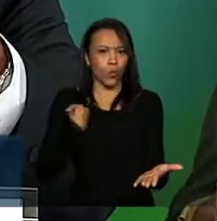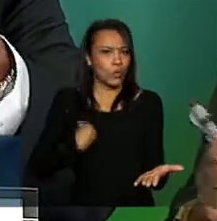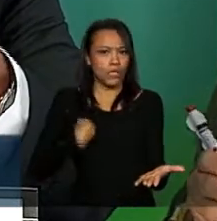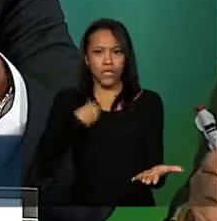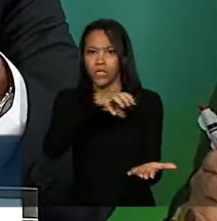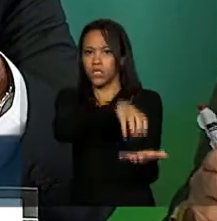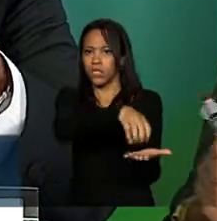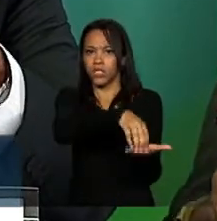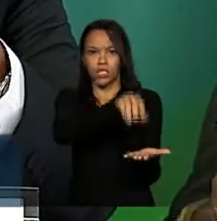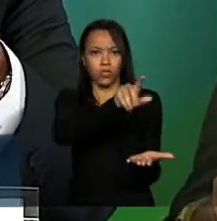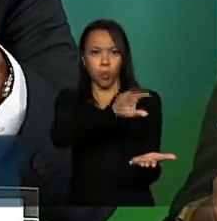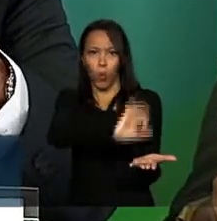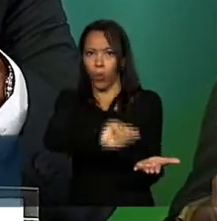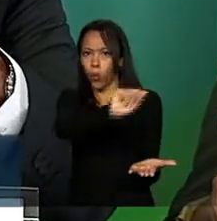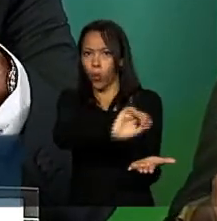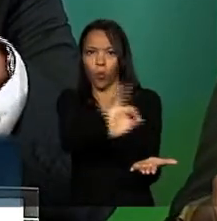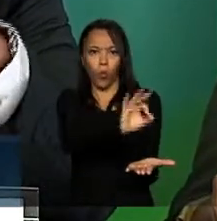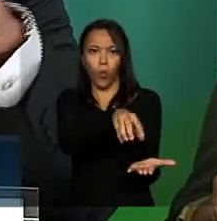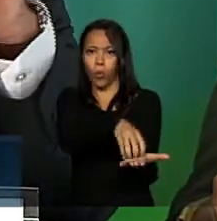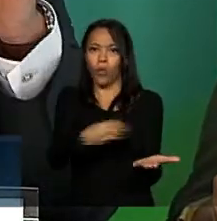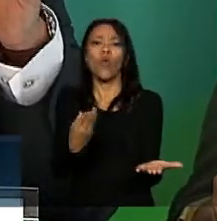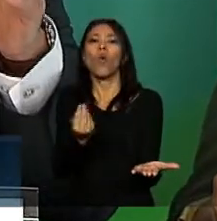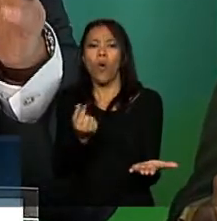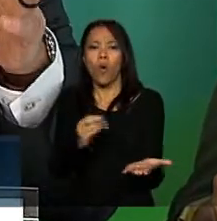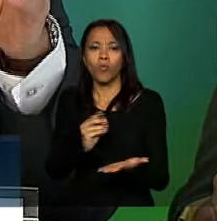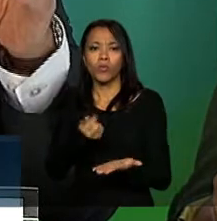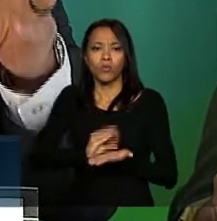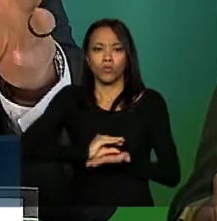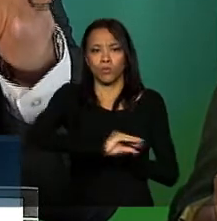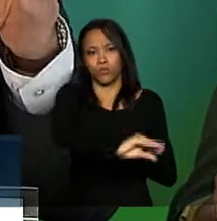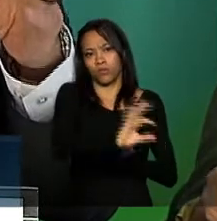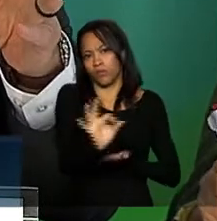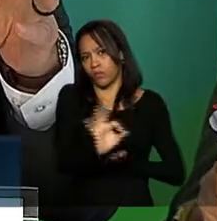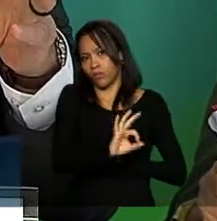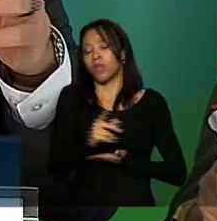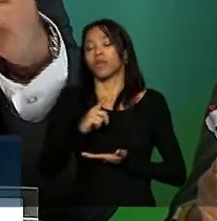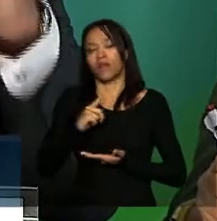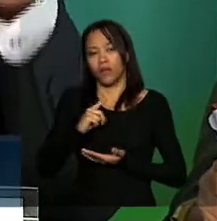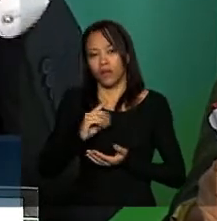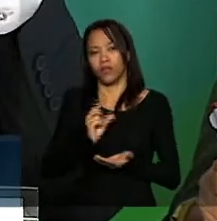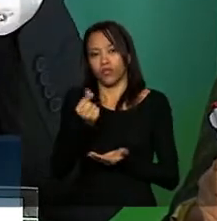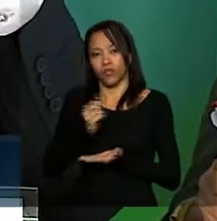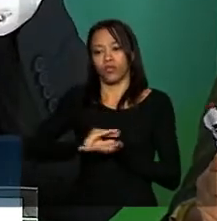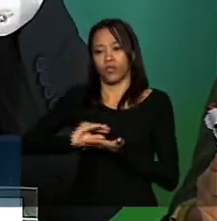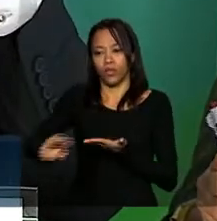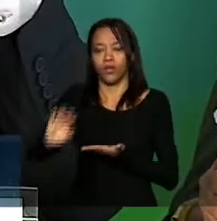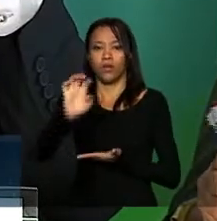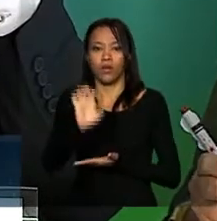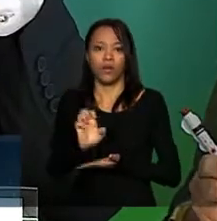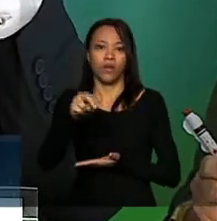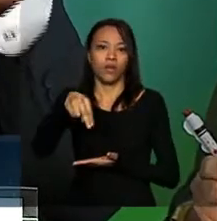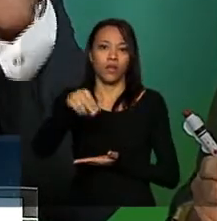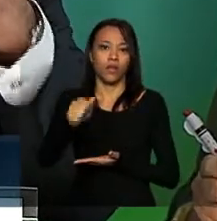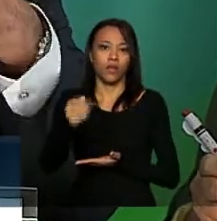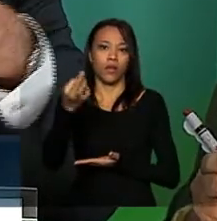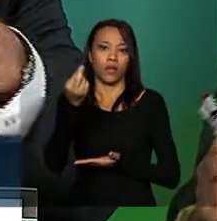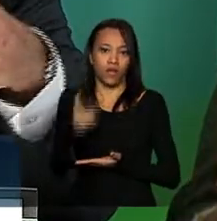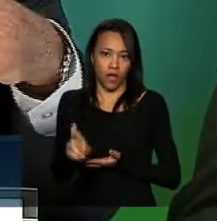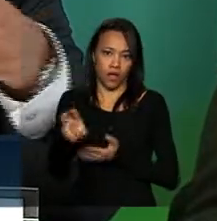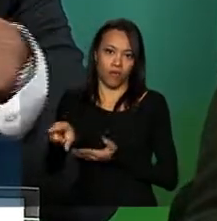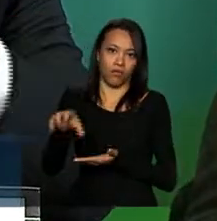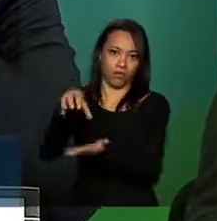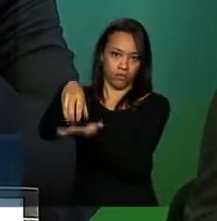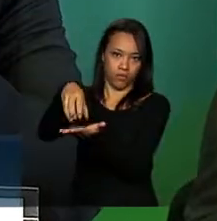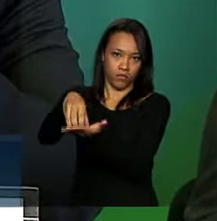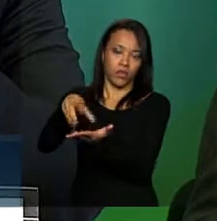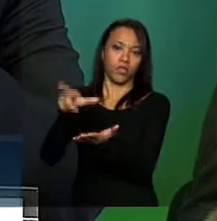Existem recursos destinados à TER, que é a Assistência Técnica e Extensão Rural, que funciona hoje muito na base de